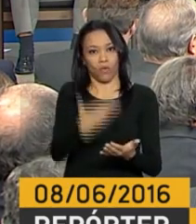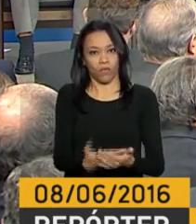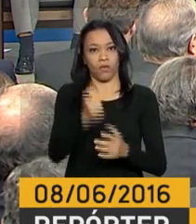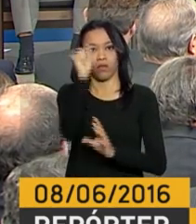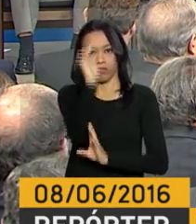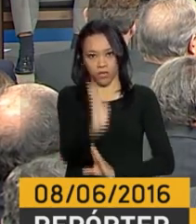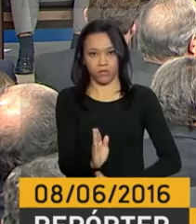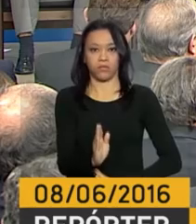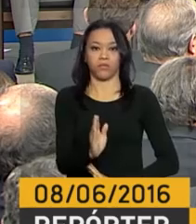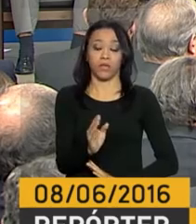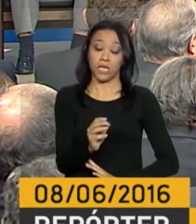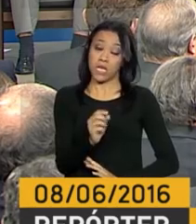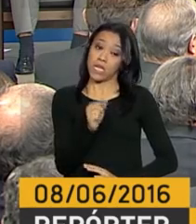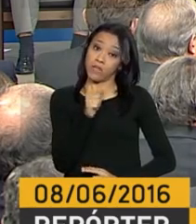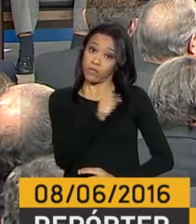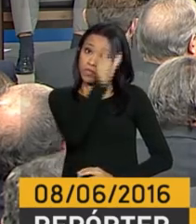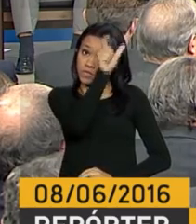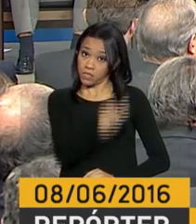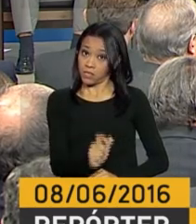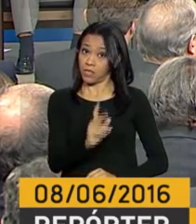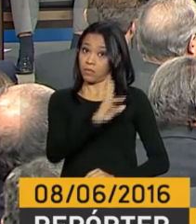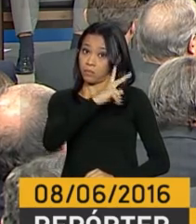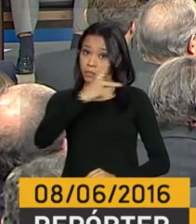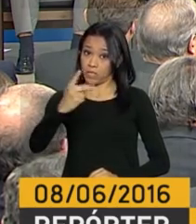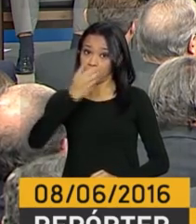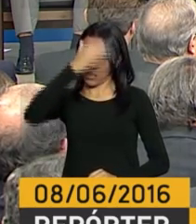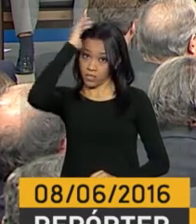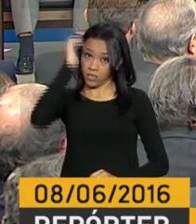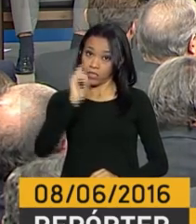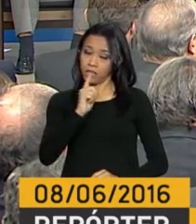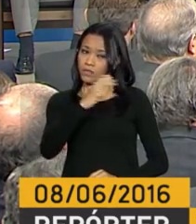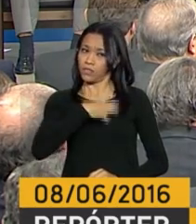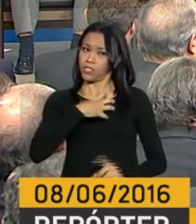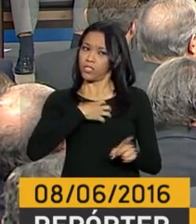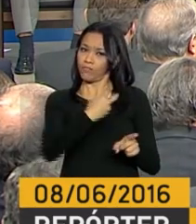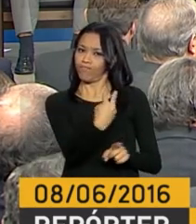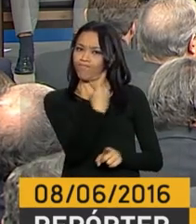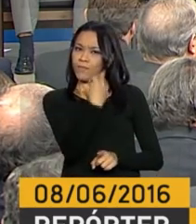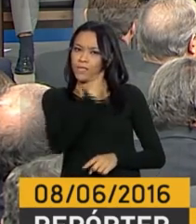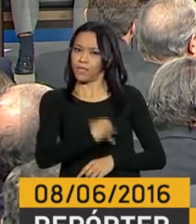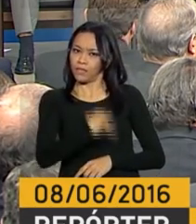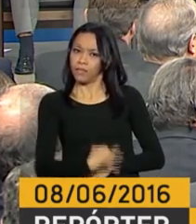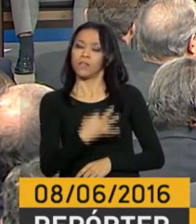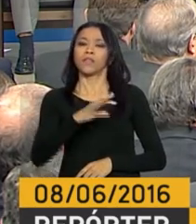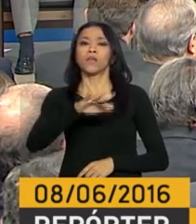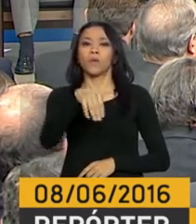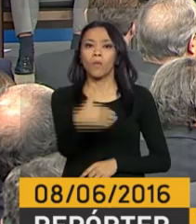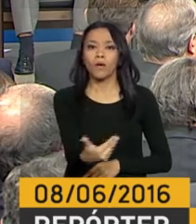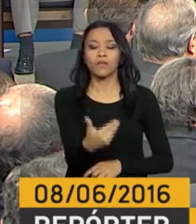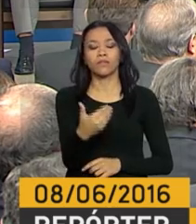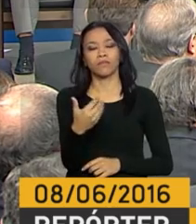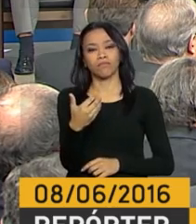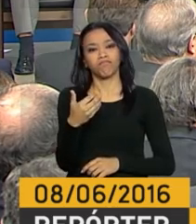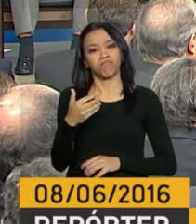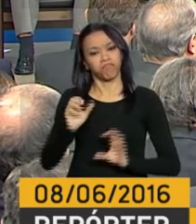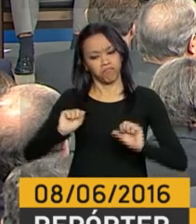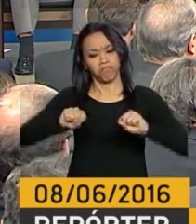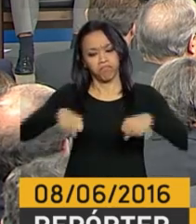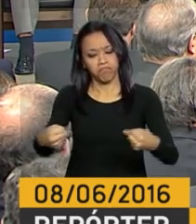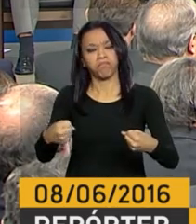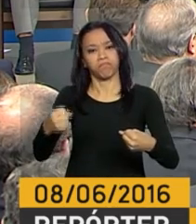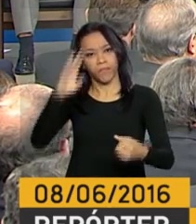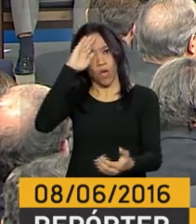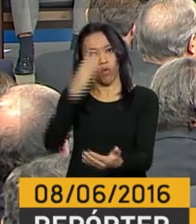e aí o senhor pode estar certo Presidente no momento em que esta confiança retomar da nossa parte nós vamos